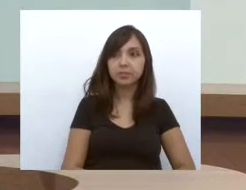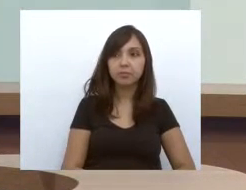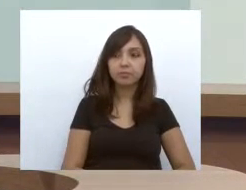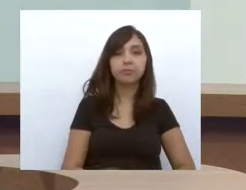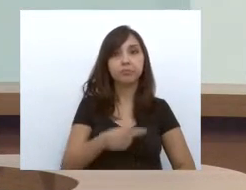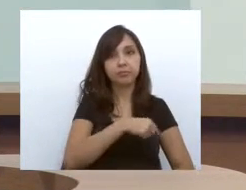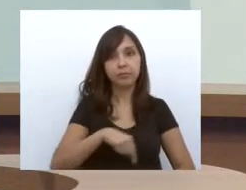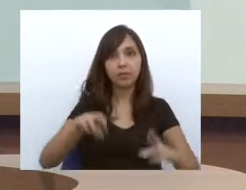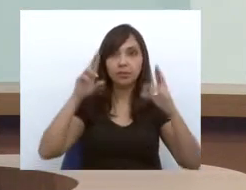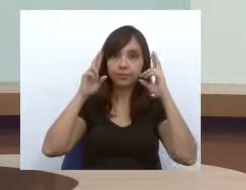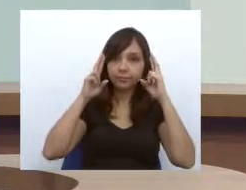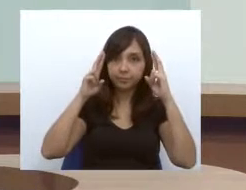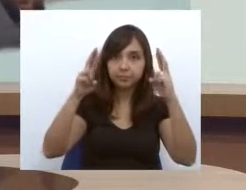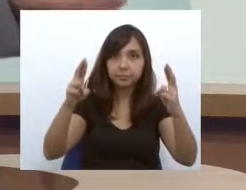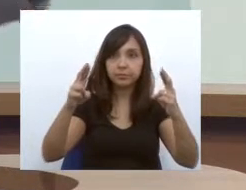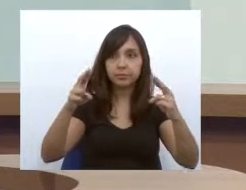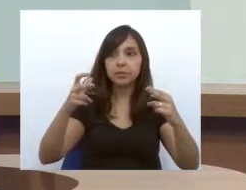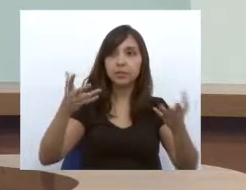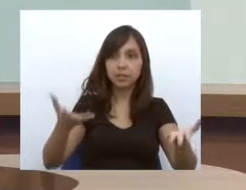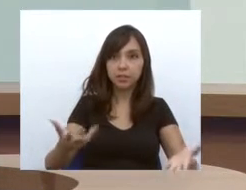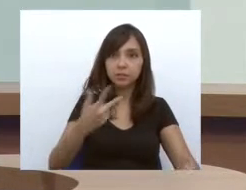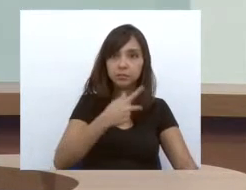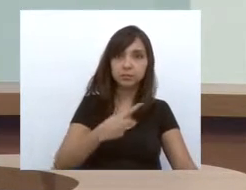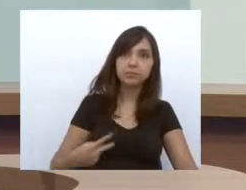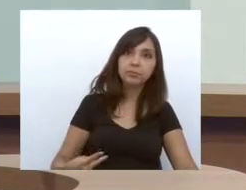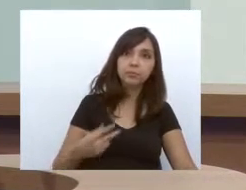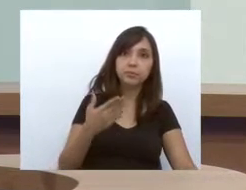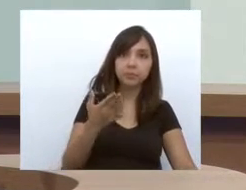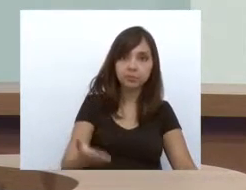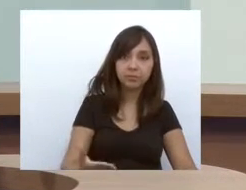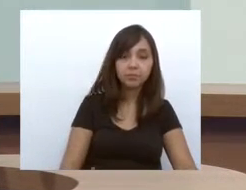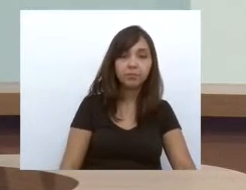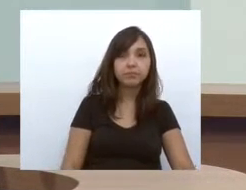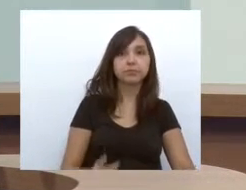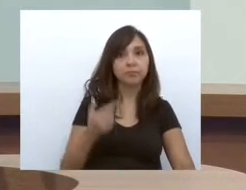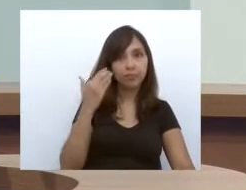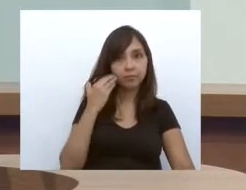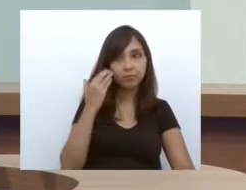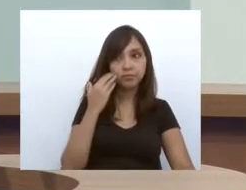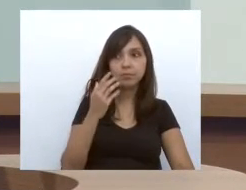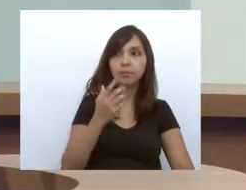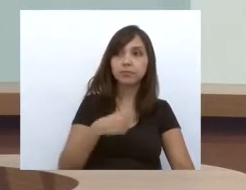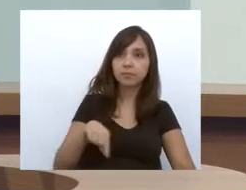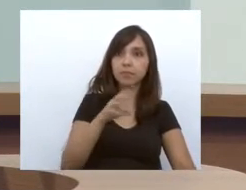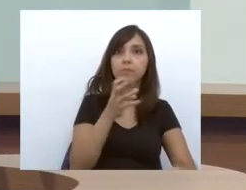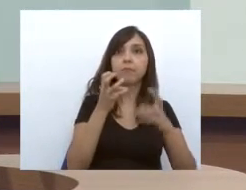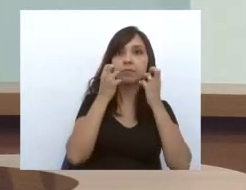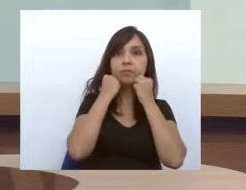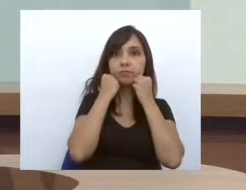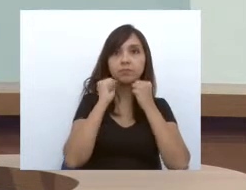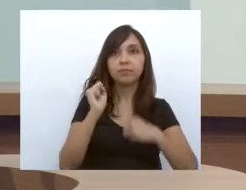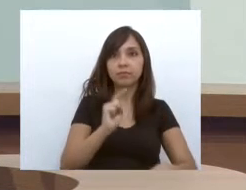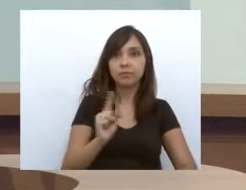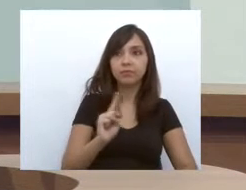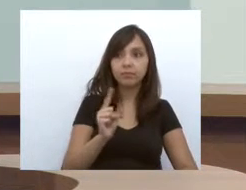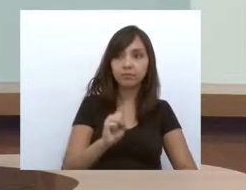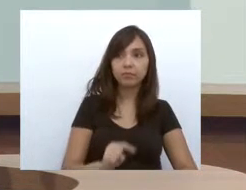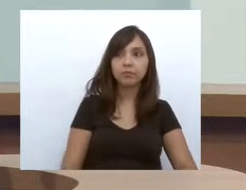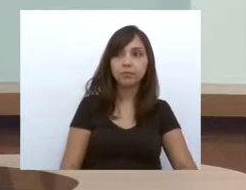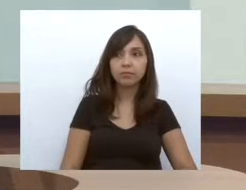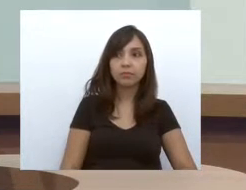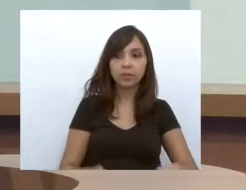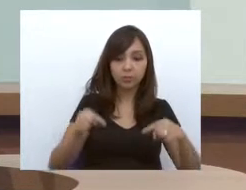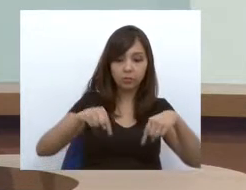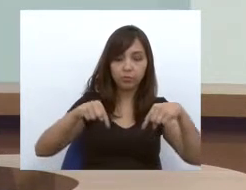todo respeito que tenho ao presidente, ele sabe disso, mas não posso ficar calado, por